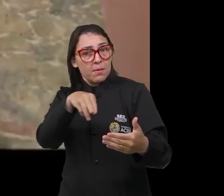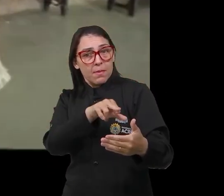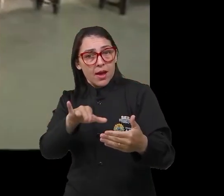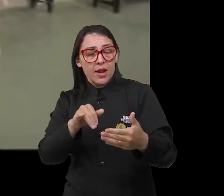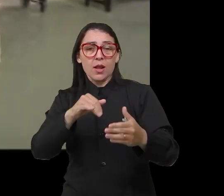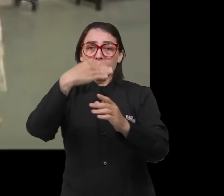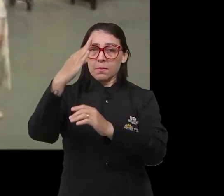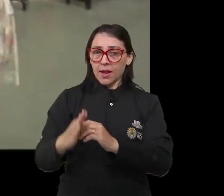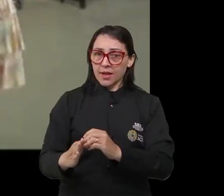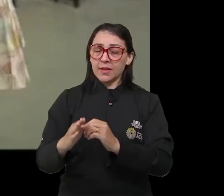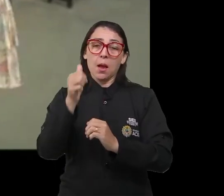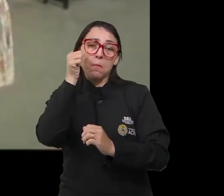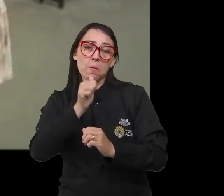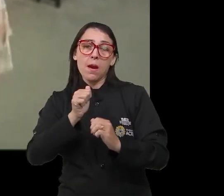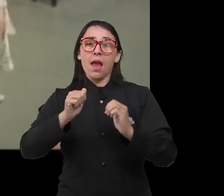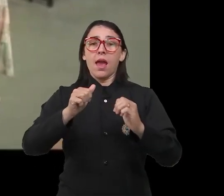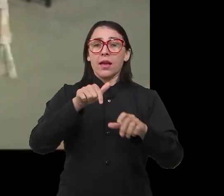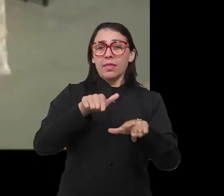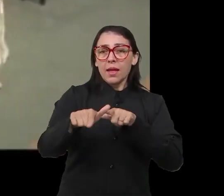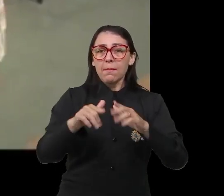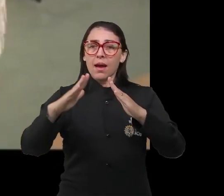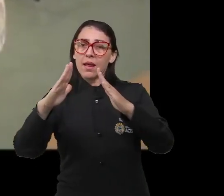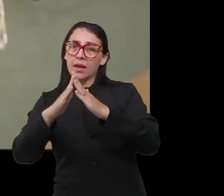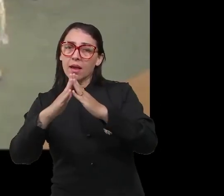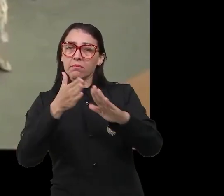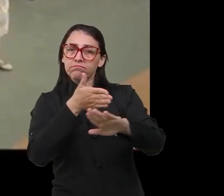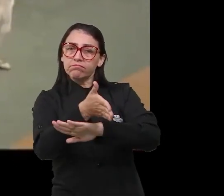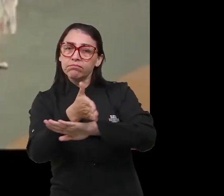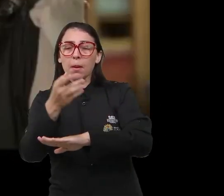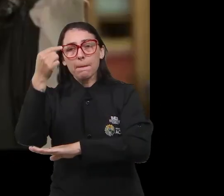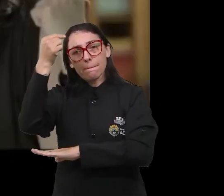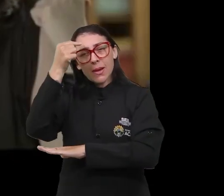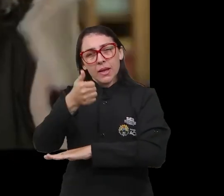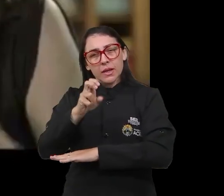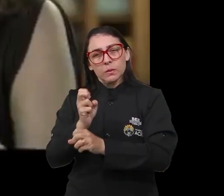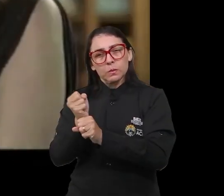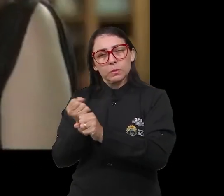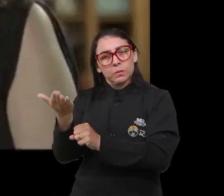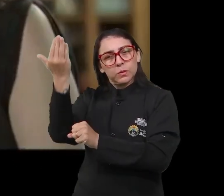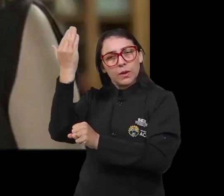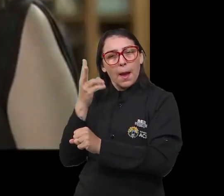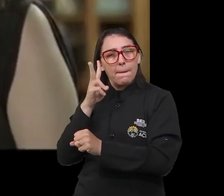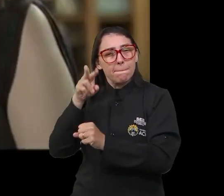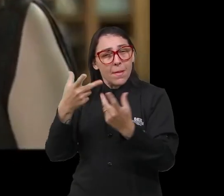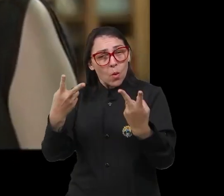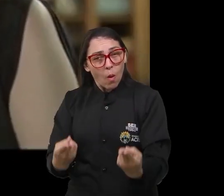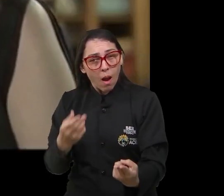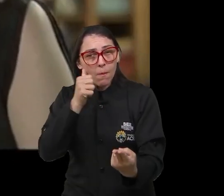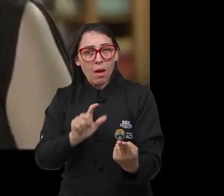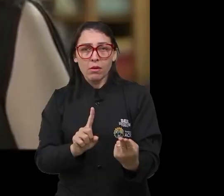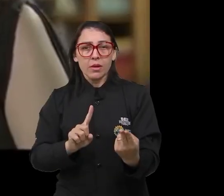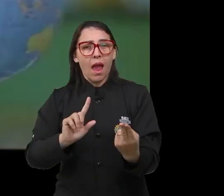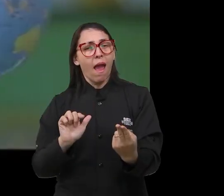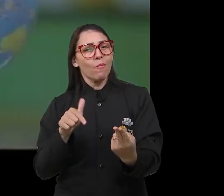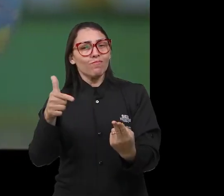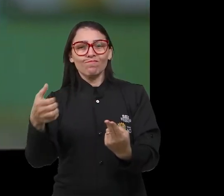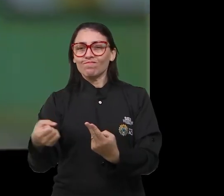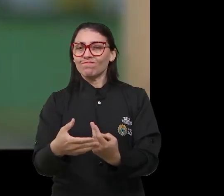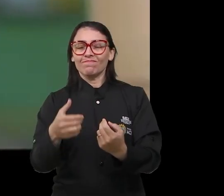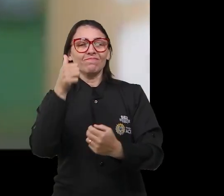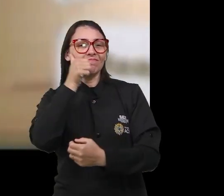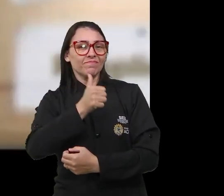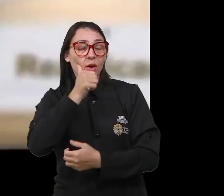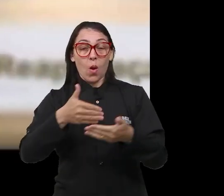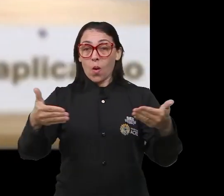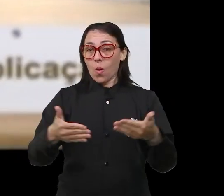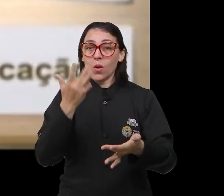exemplo, as trabalhadoras domésticas que trabalham com a gente, quando a gente pensa nelas há 15 anos atrás, você vê a mesma mulher hoje, é uma outra mulher.